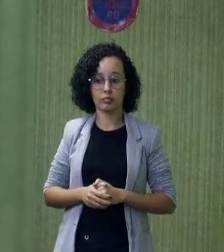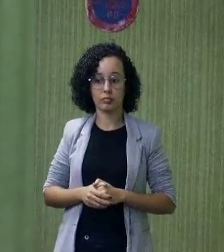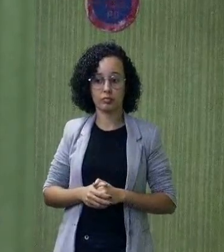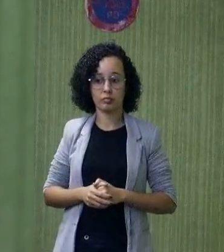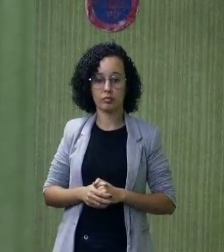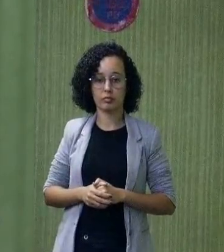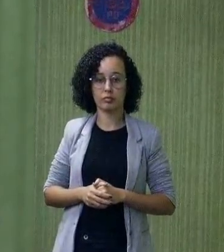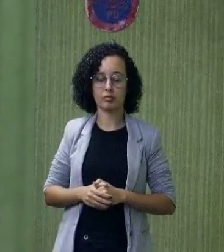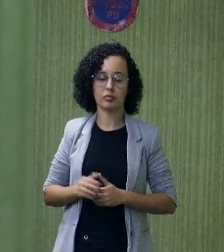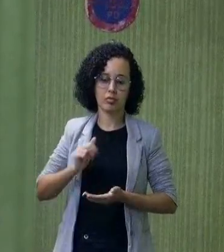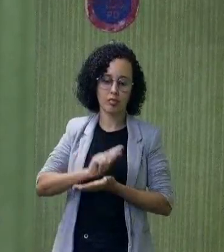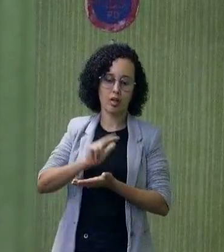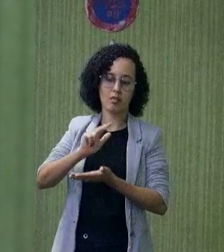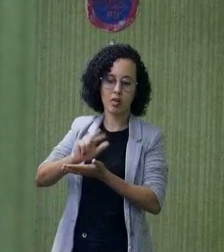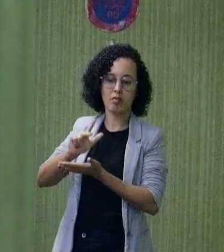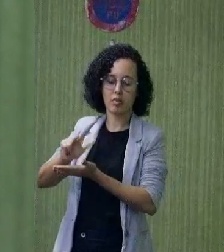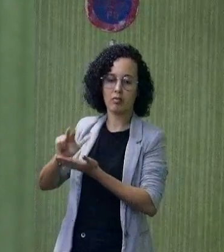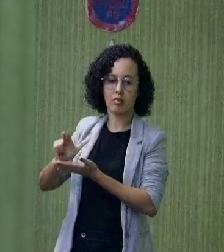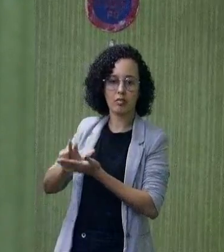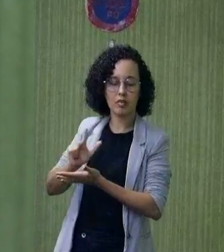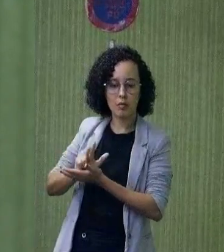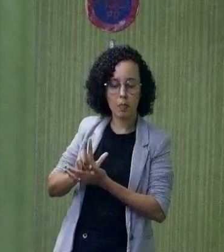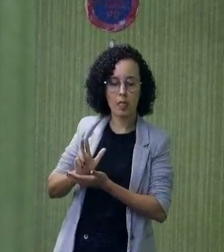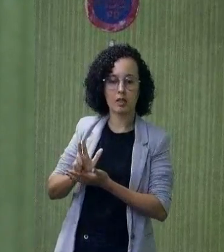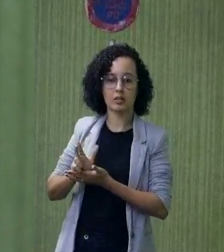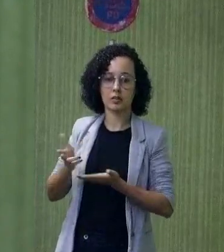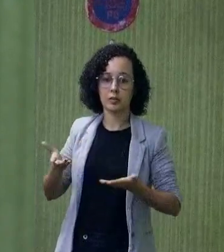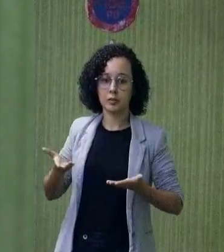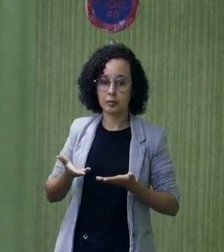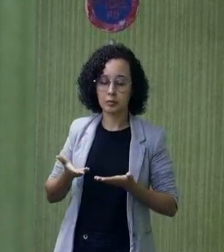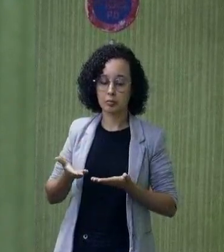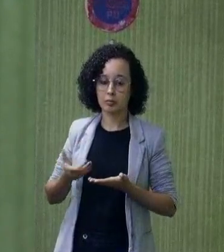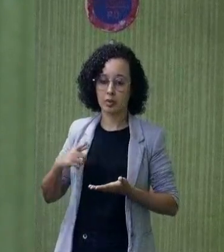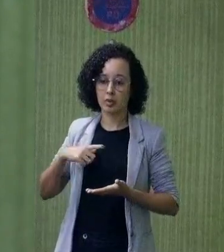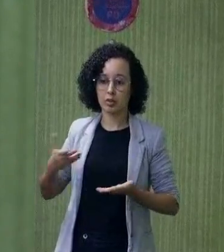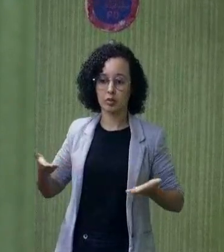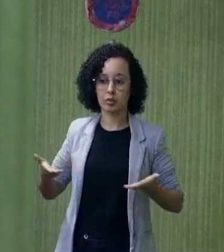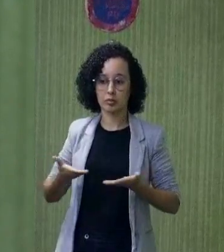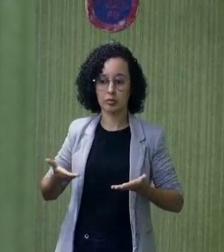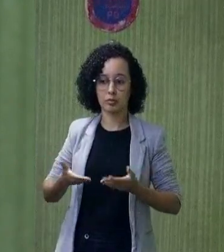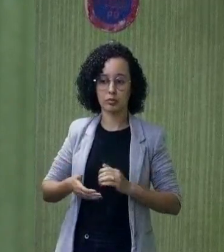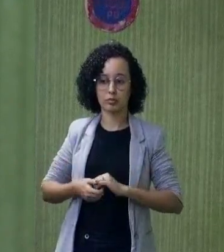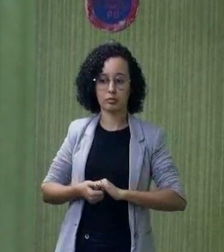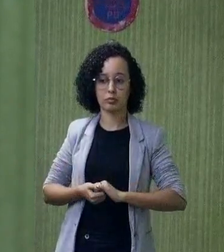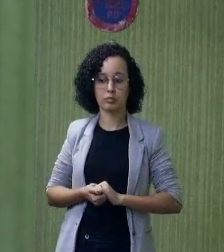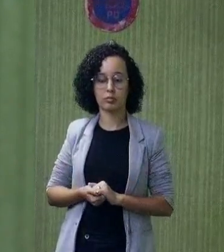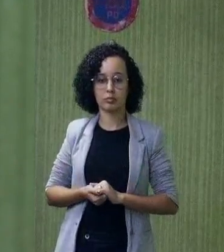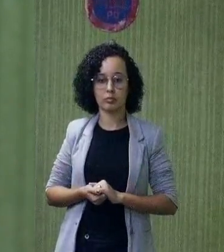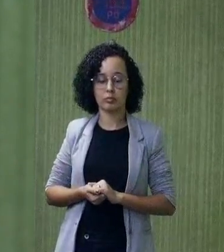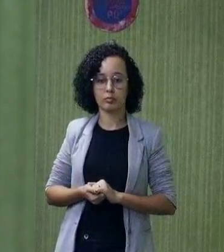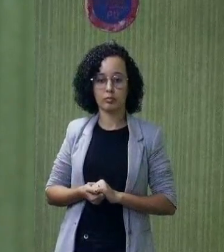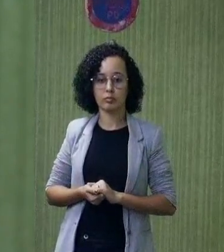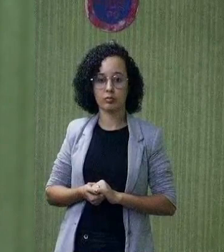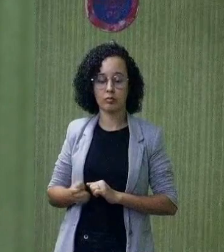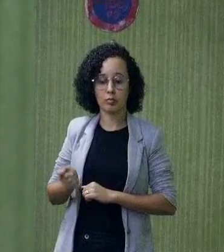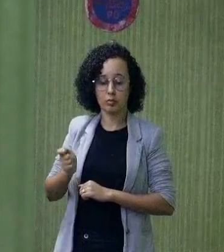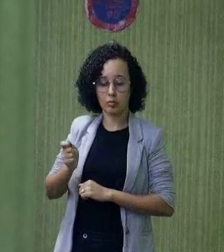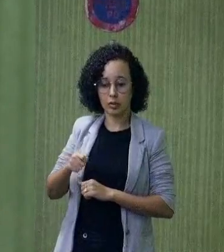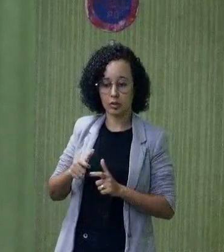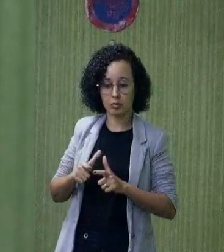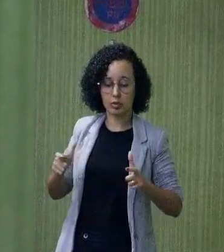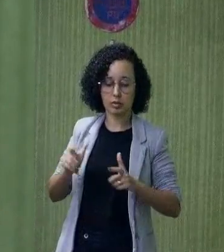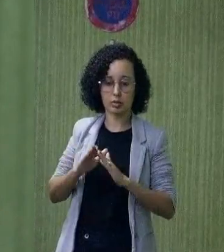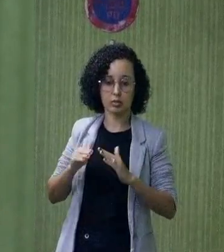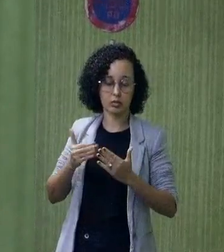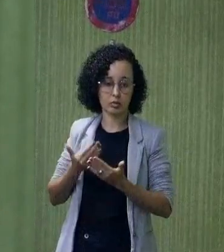vários e vários e vários momentos até chegar ao retrato do que nós temos hoje né que é uma possibilidade da maioria das escolas